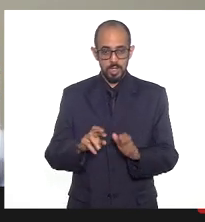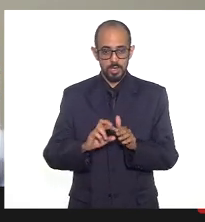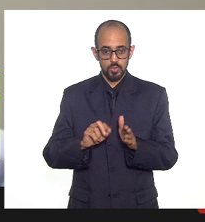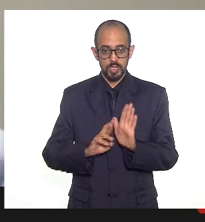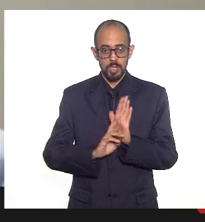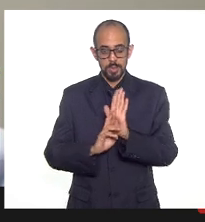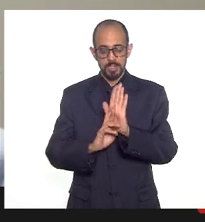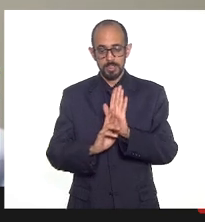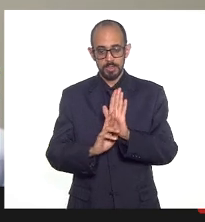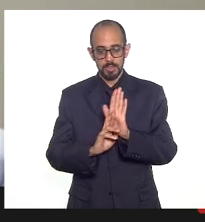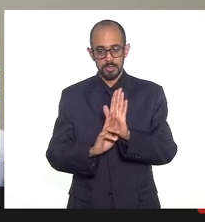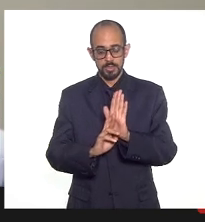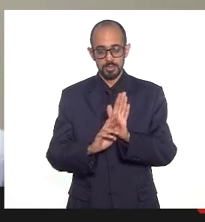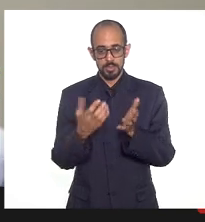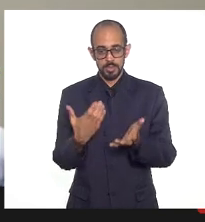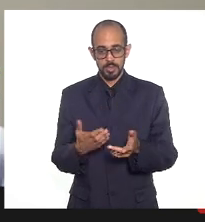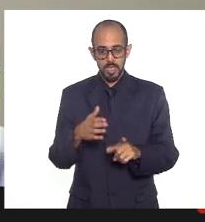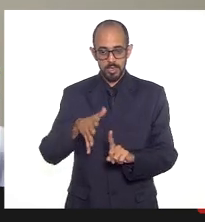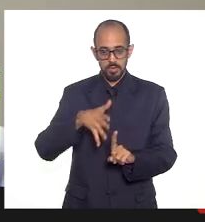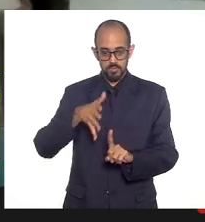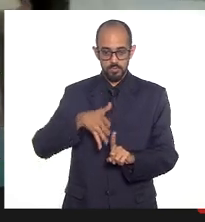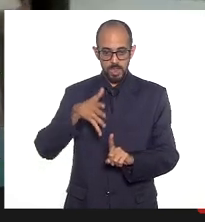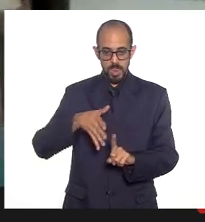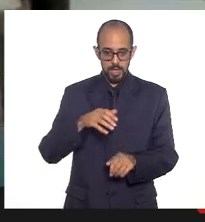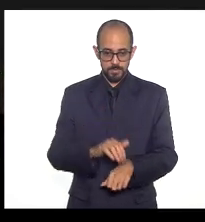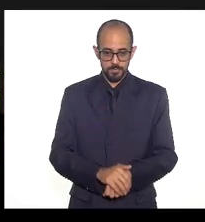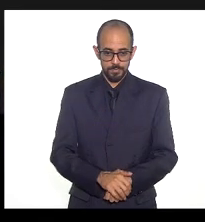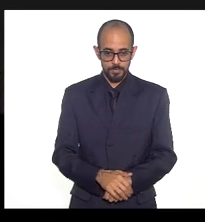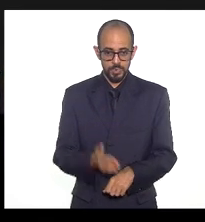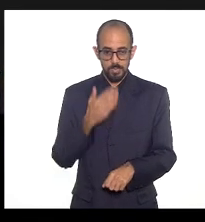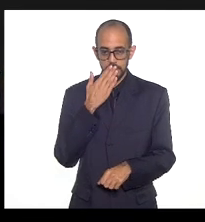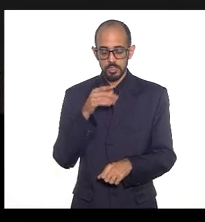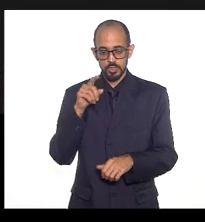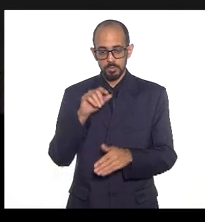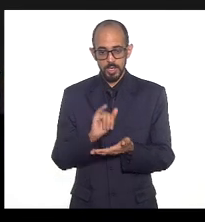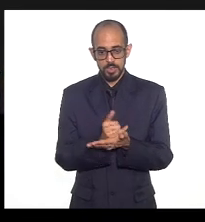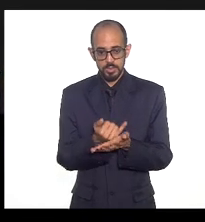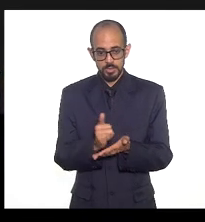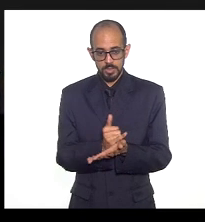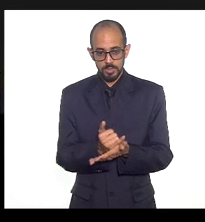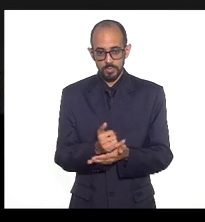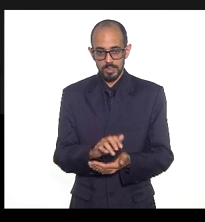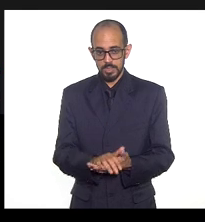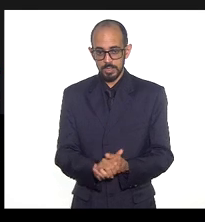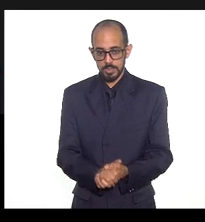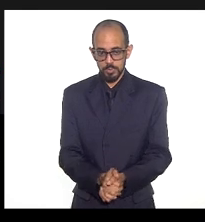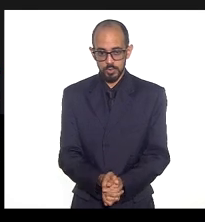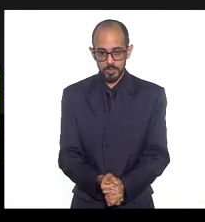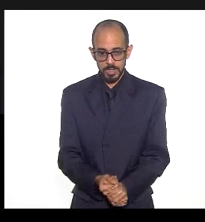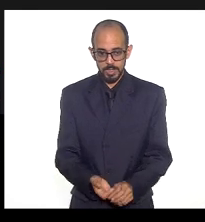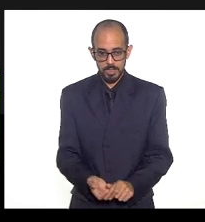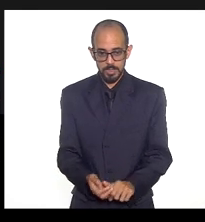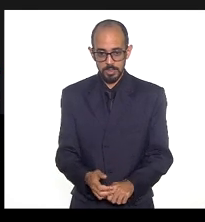coletivos, entidades que desejam fazer uso da palavra. A Marina está na sala, Marina?